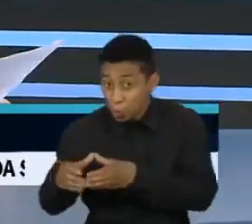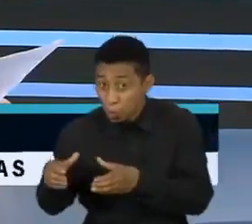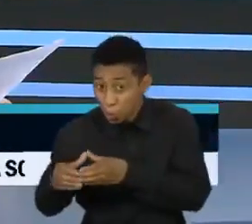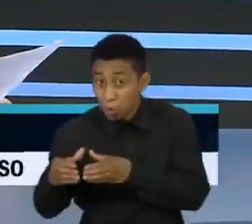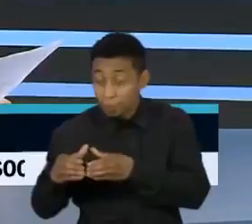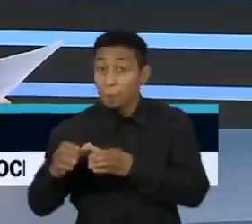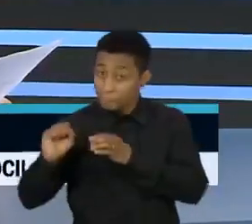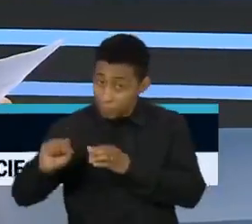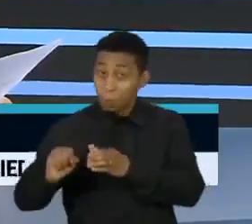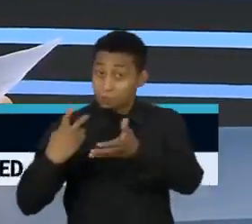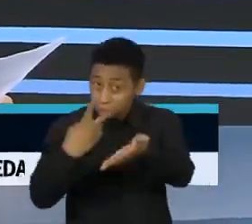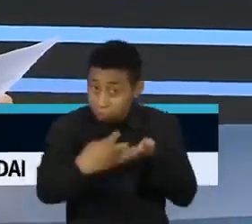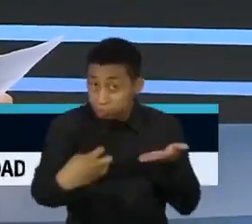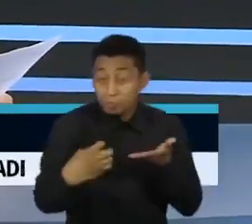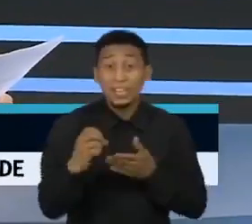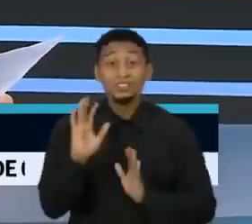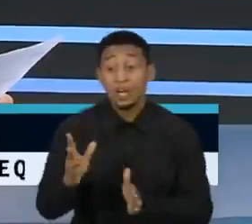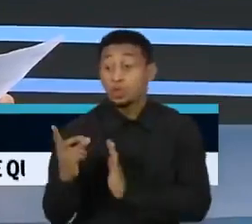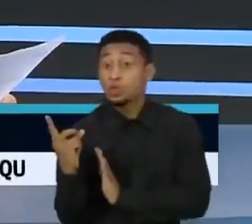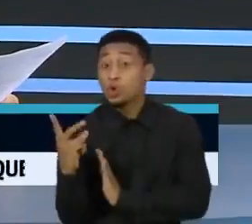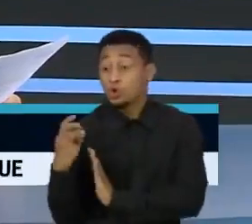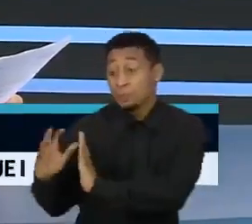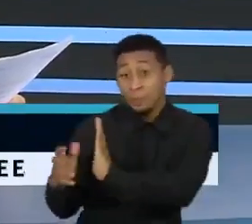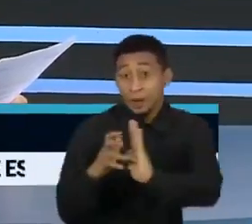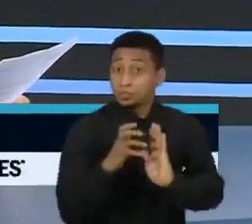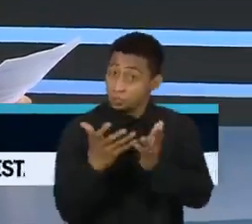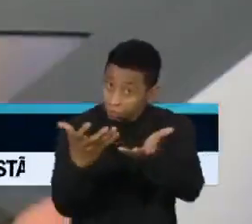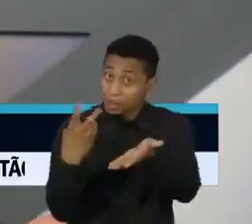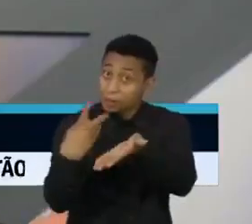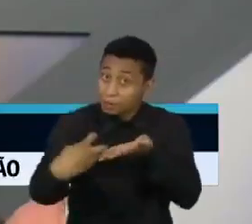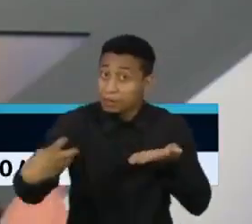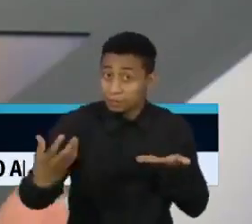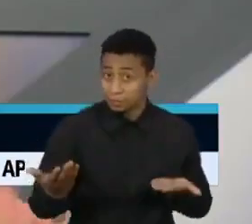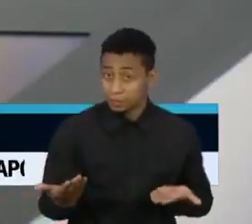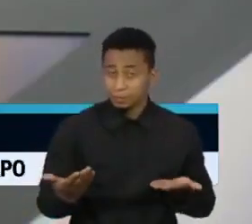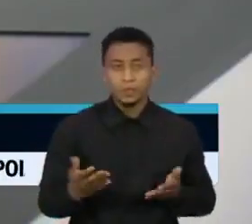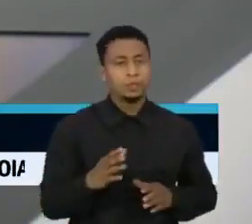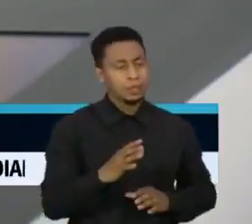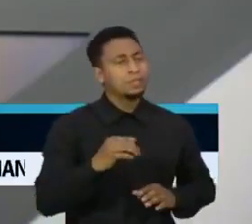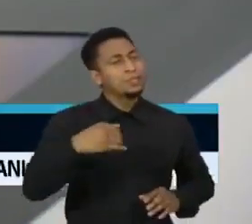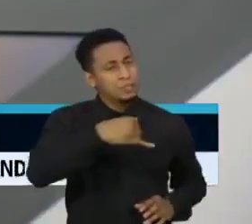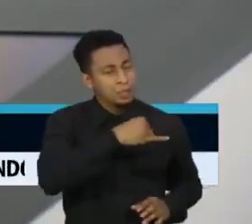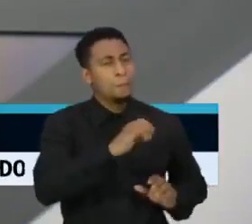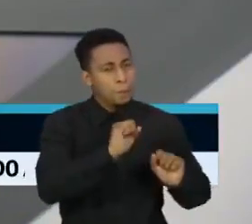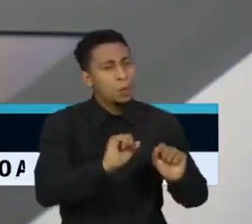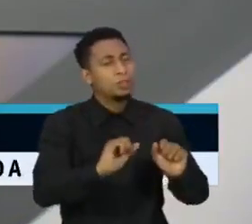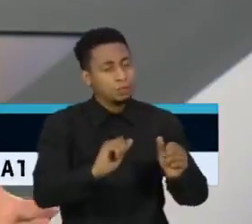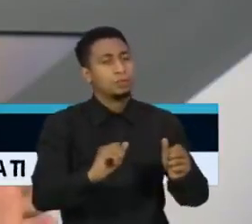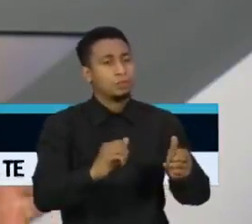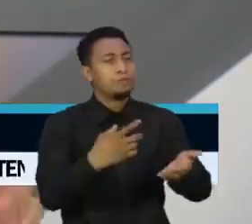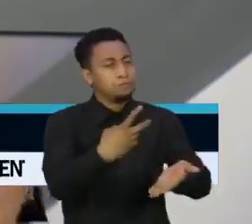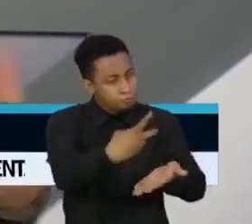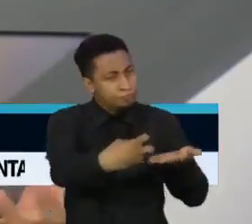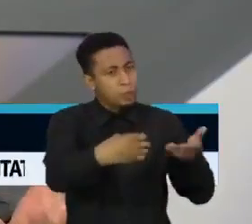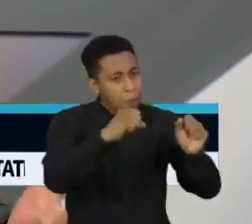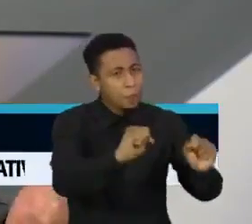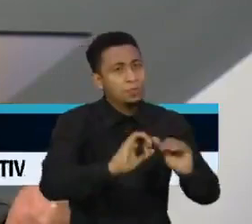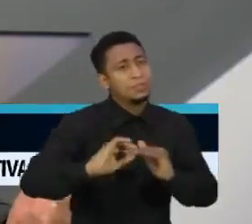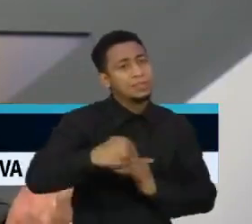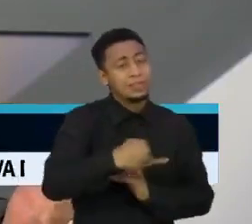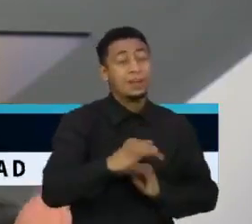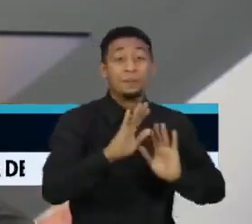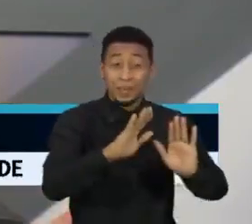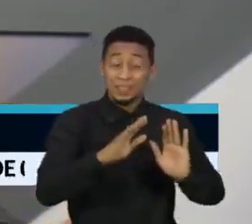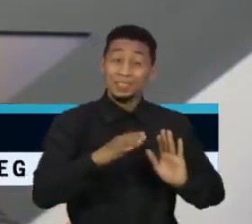12 líderes de partidos diferentes falando sobre o impeachment fortalece politicamente sim mas o grande ponta que é o seguinte Jair bolsonaro